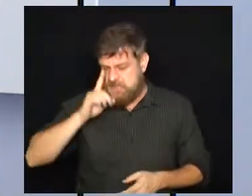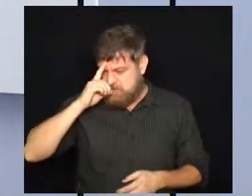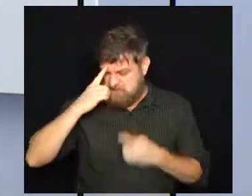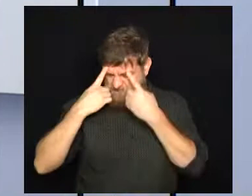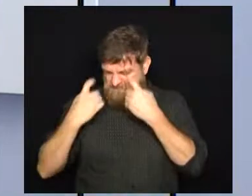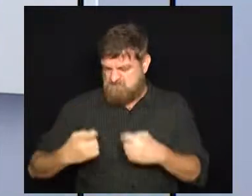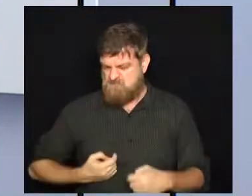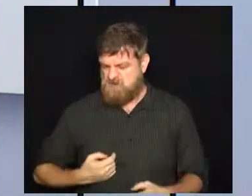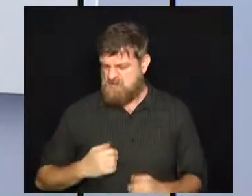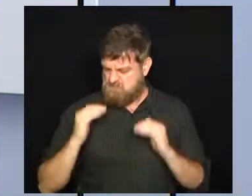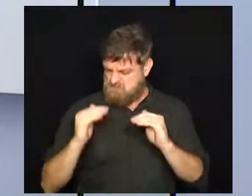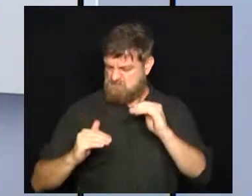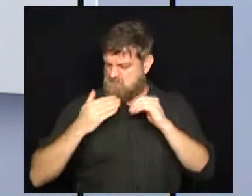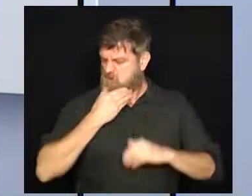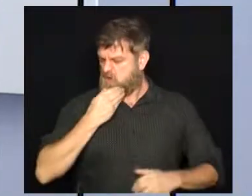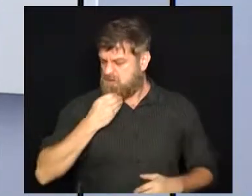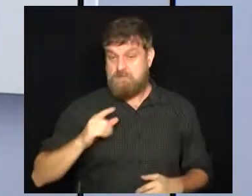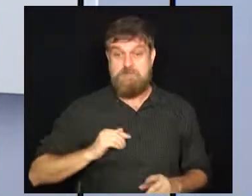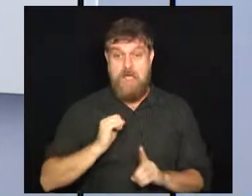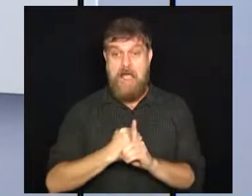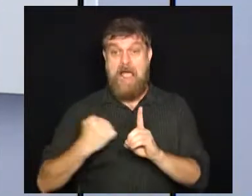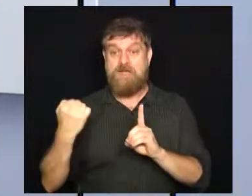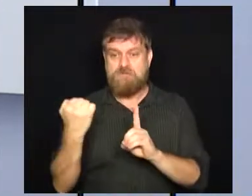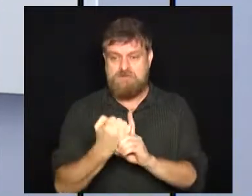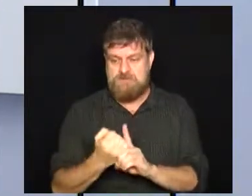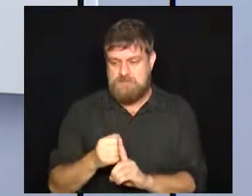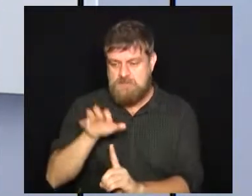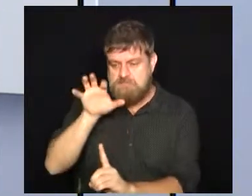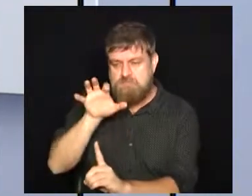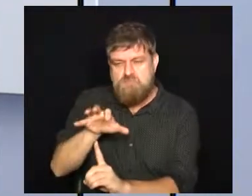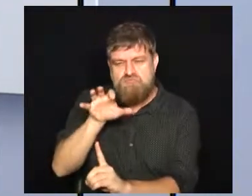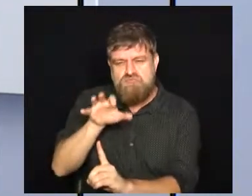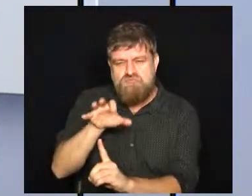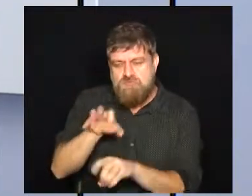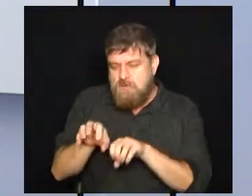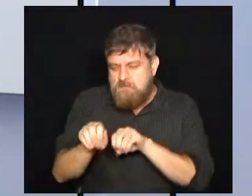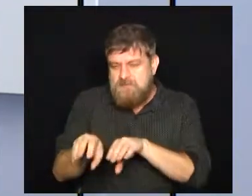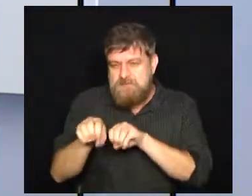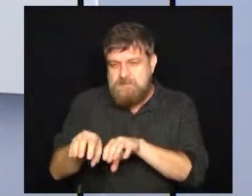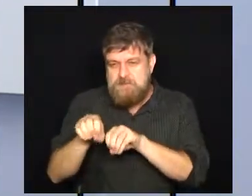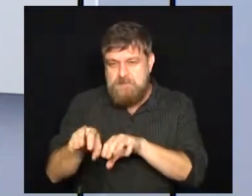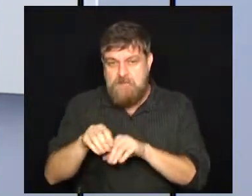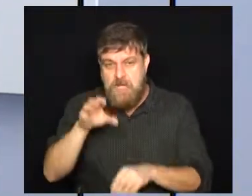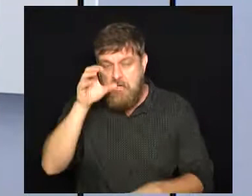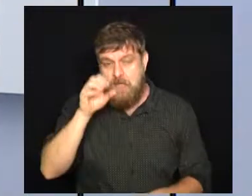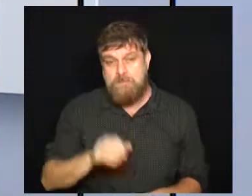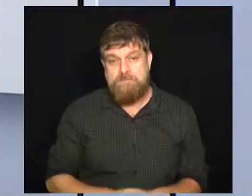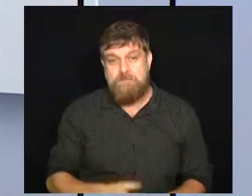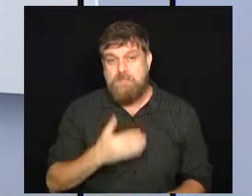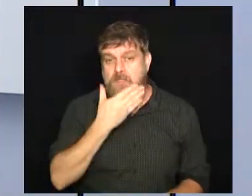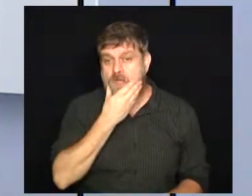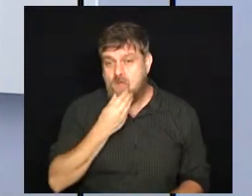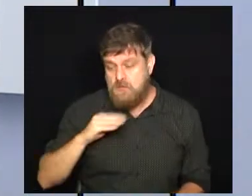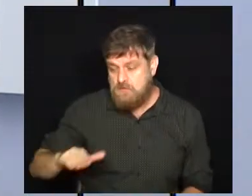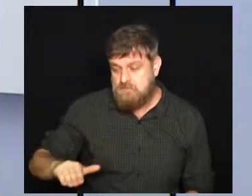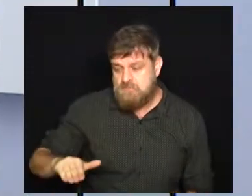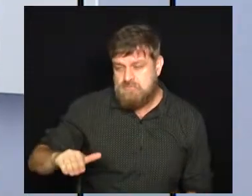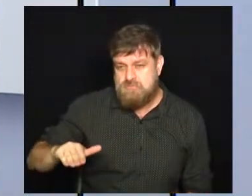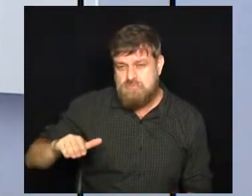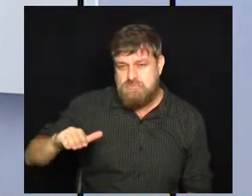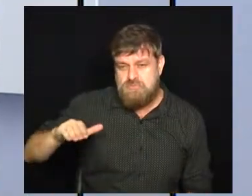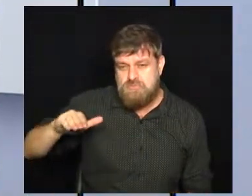machista. Isso a sociedade inculca e a gente aprende isso. Os homens, infelizmente, passam por um processo